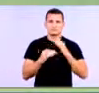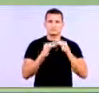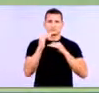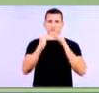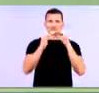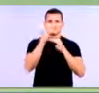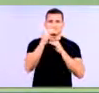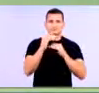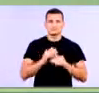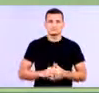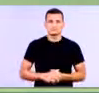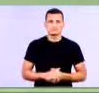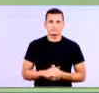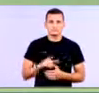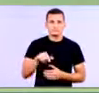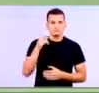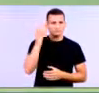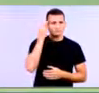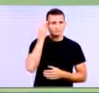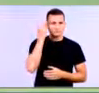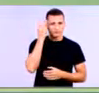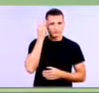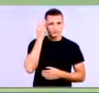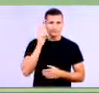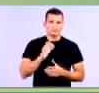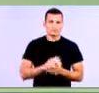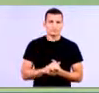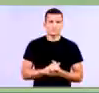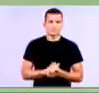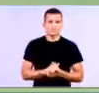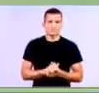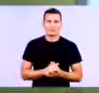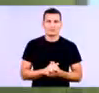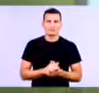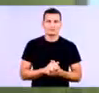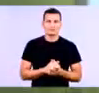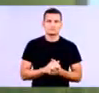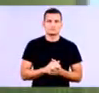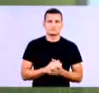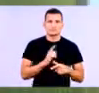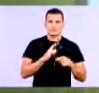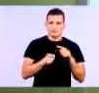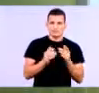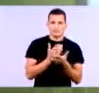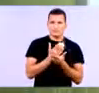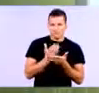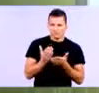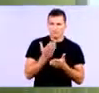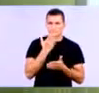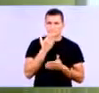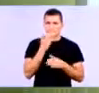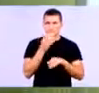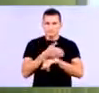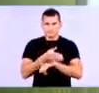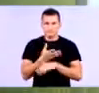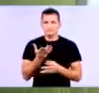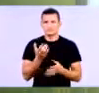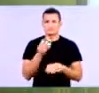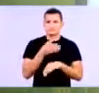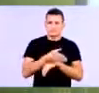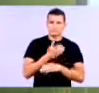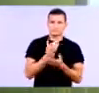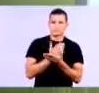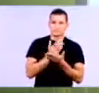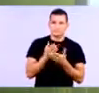bem, é muito comum quando se restringe algum tipo de acesso, principalmente acesso a alguns